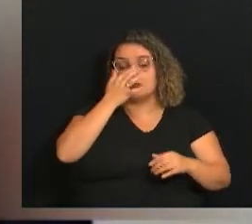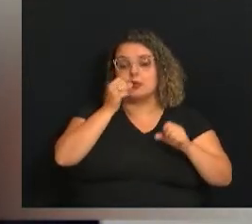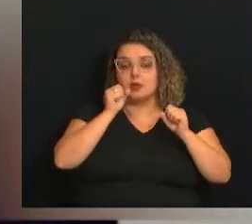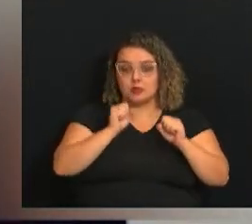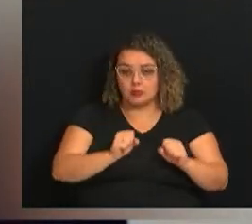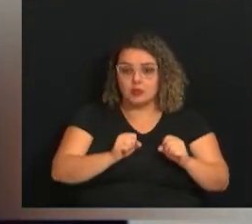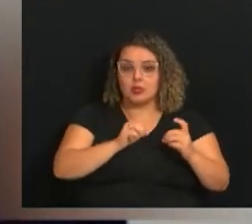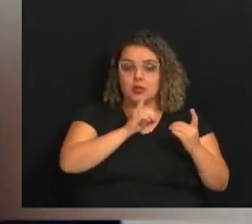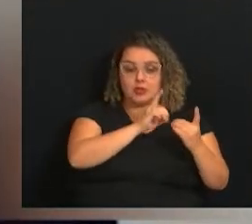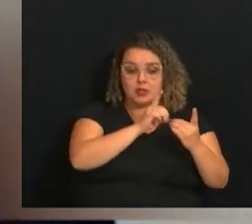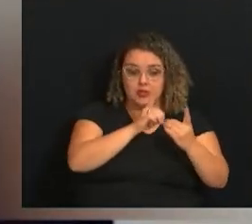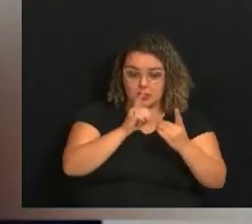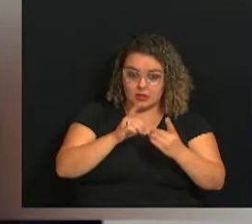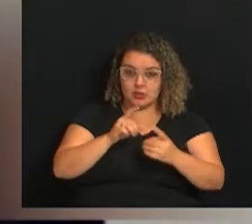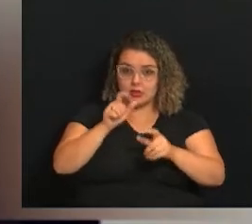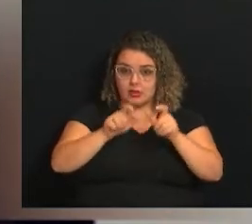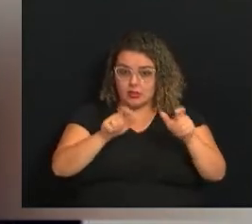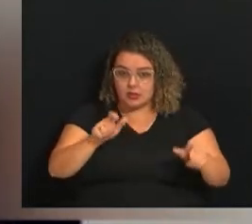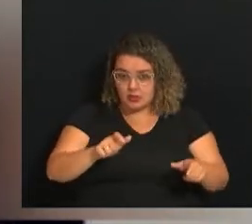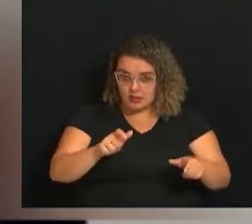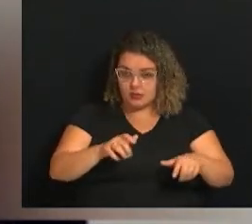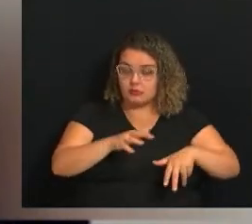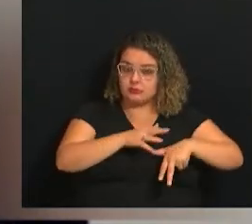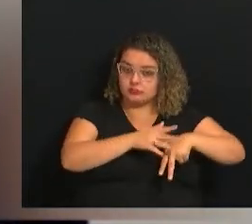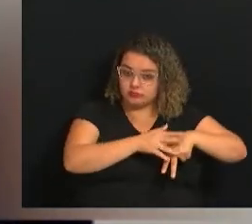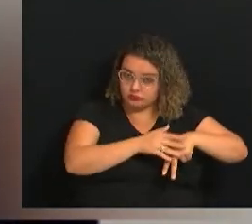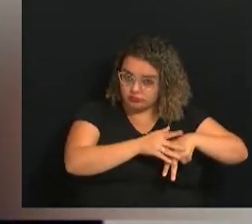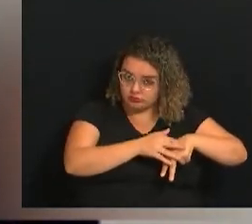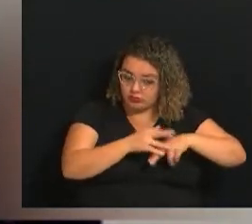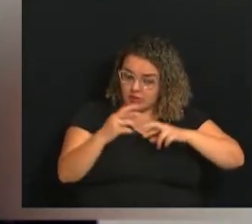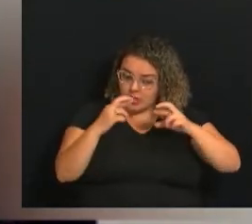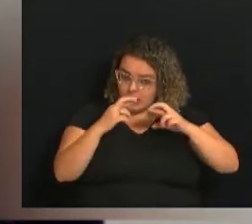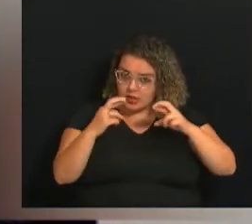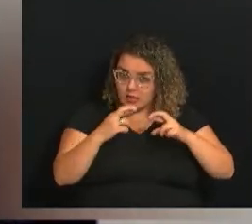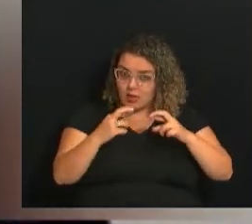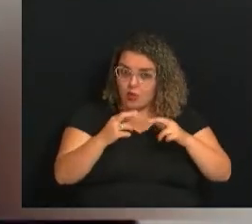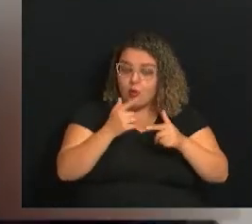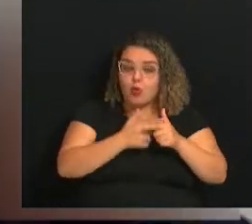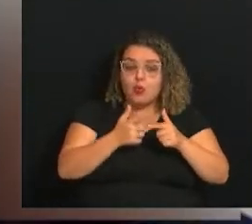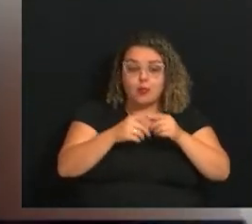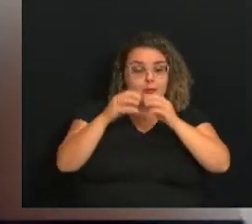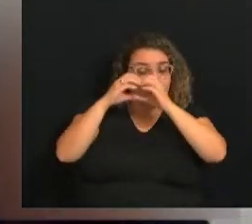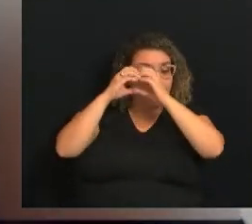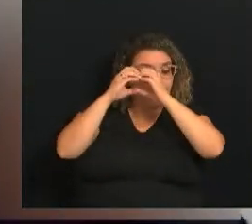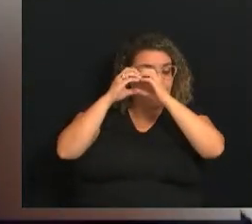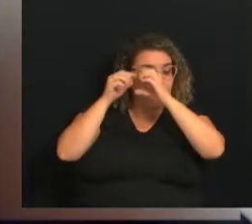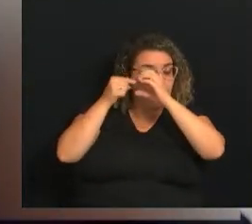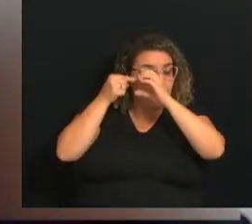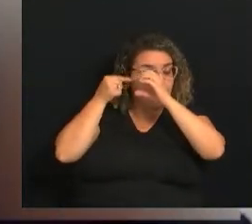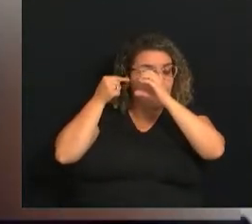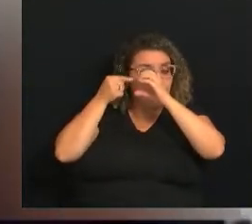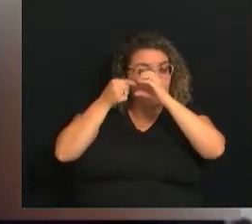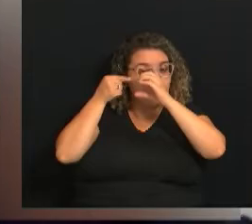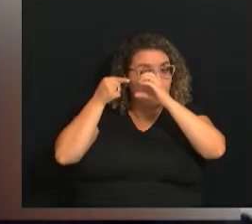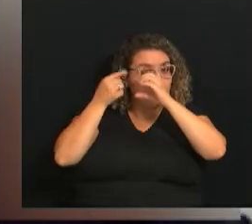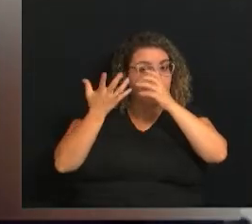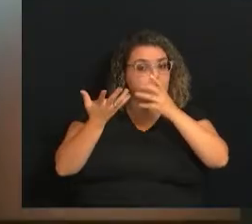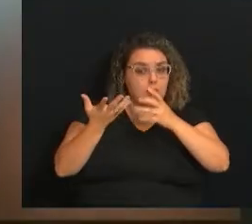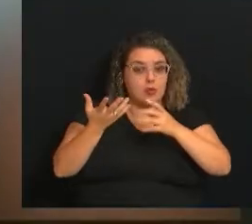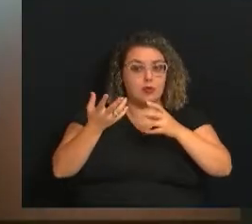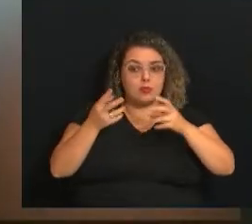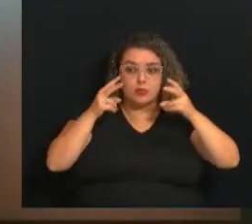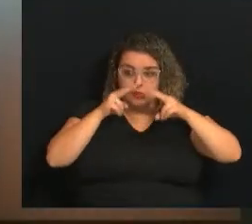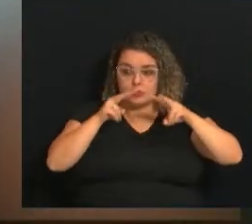atender o paciente e analisar o problema ocular, o problema que aquele paciente apresenta na visão.